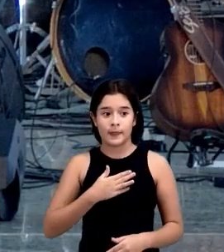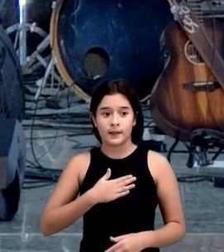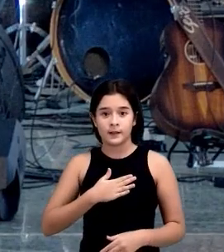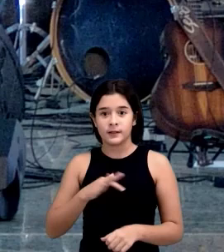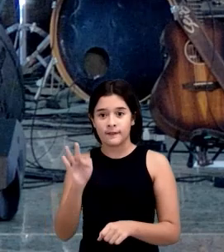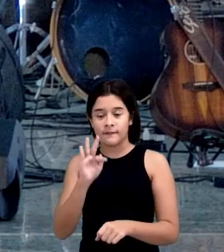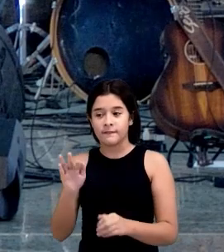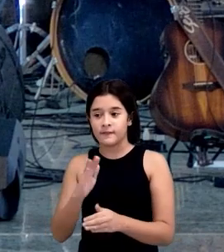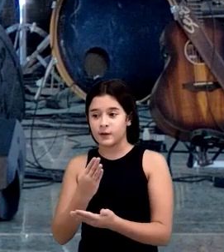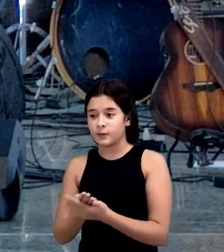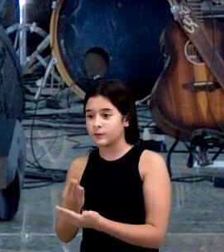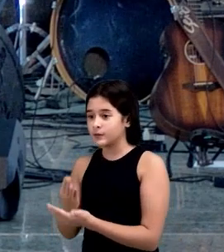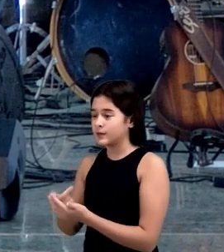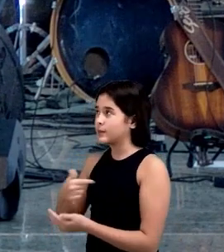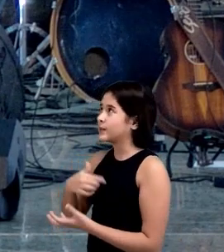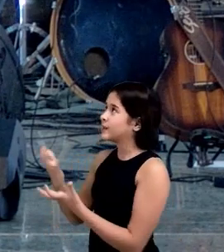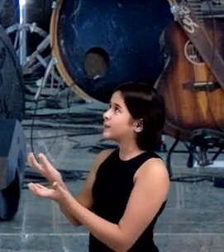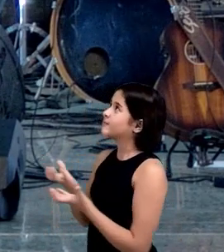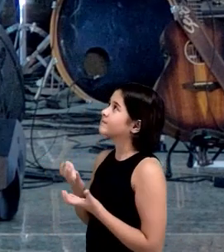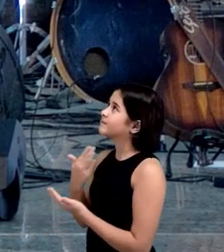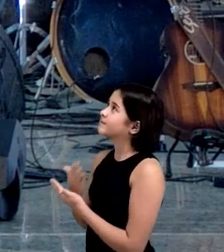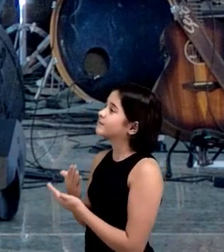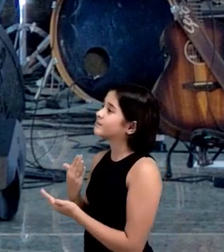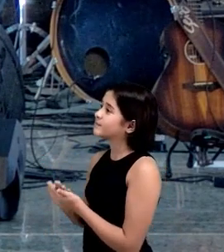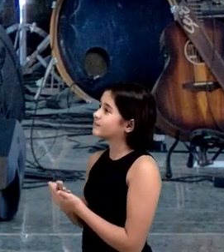Assuma esse compromisso diante do Senhor esta noite.